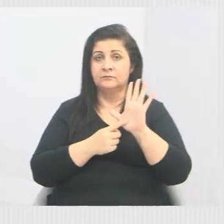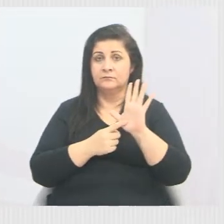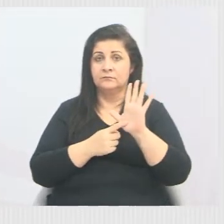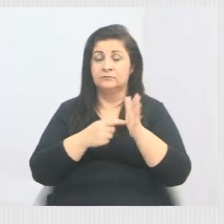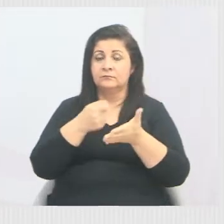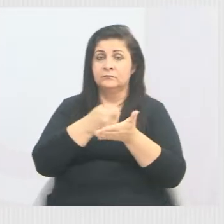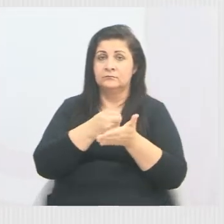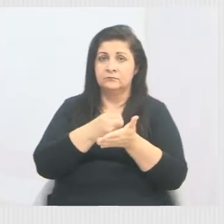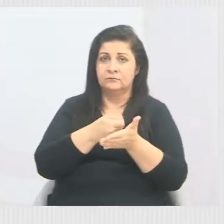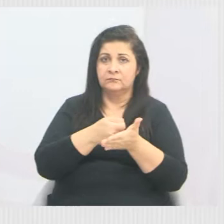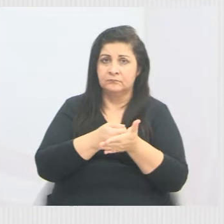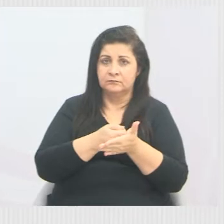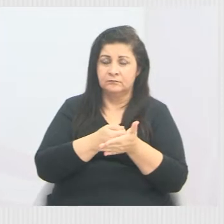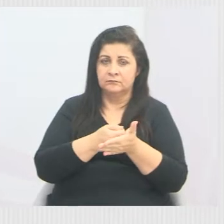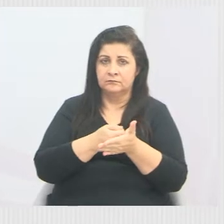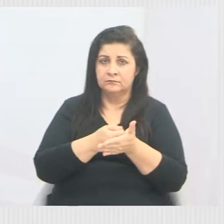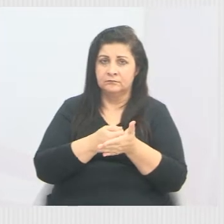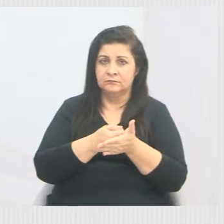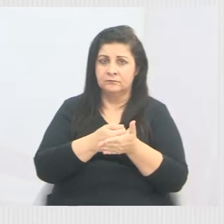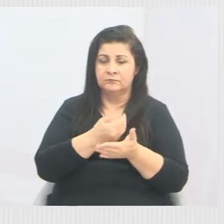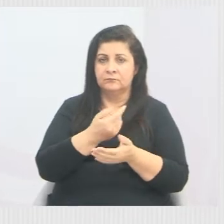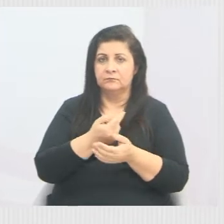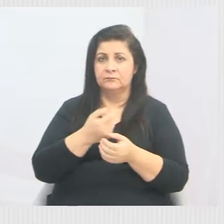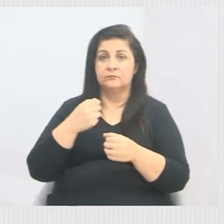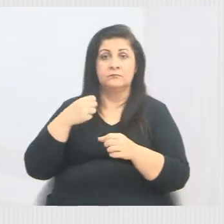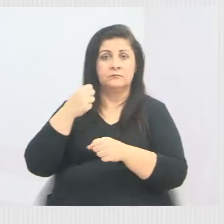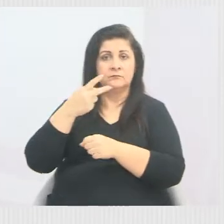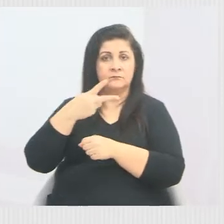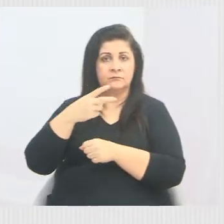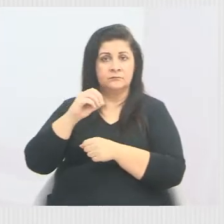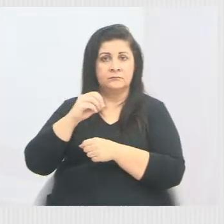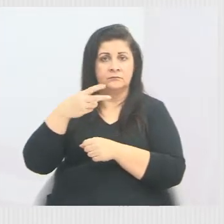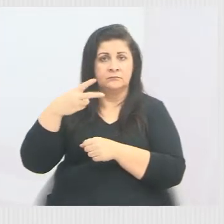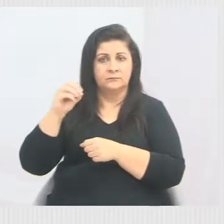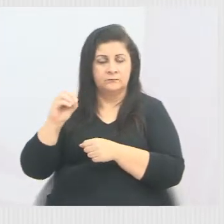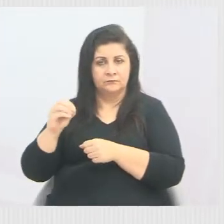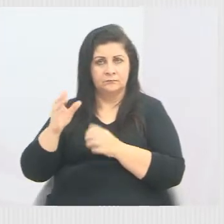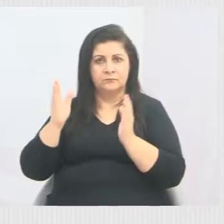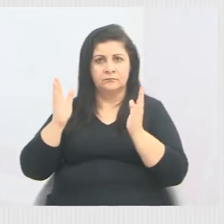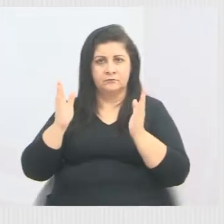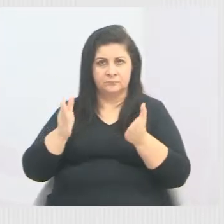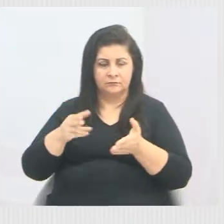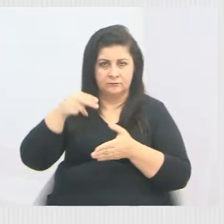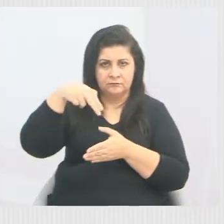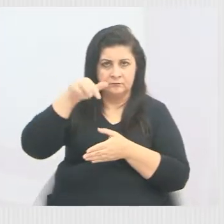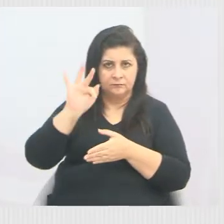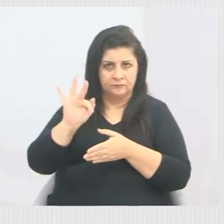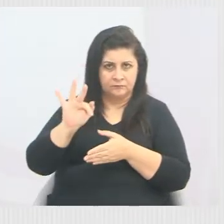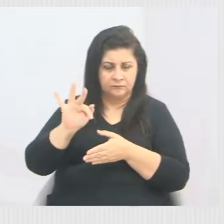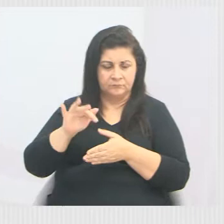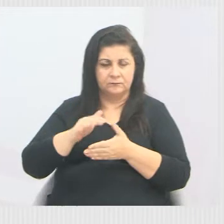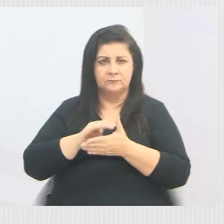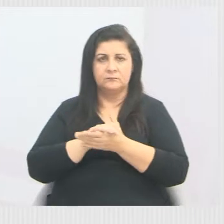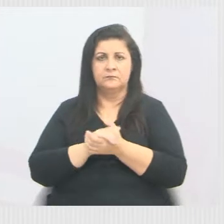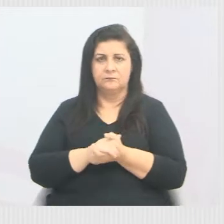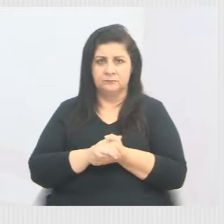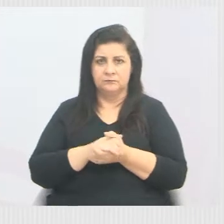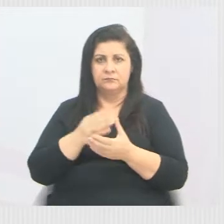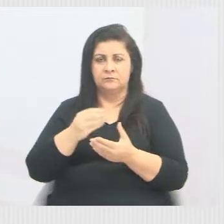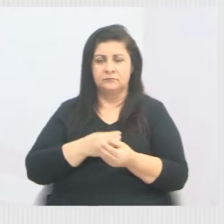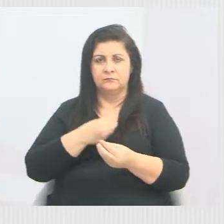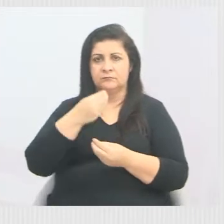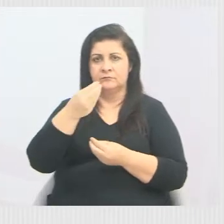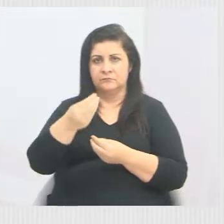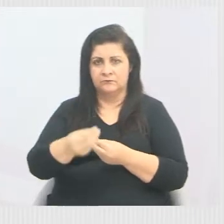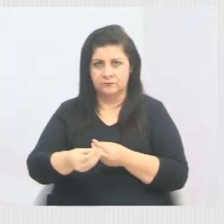que vieram do exercício de 2020, já com nota fiscal emitida, na qual foi entregue